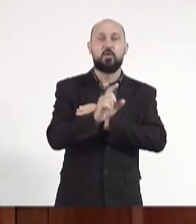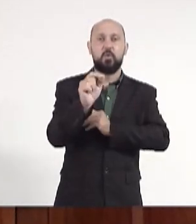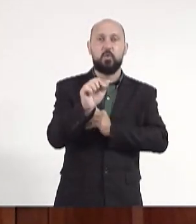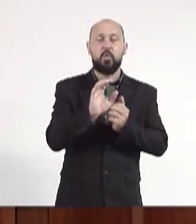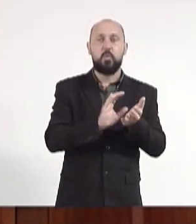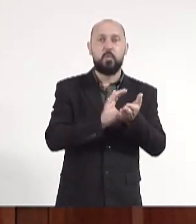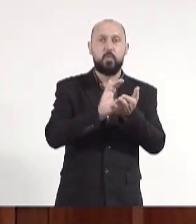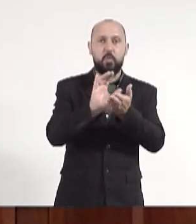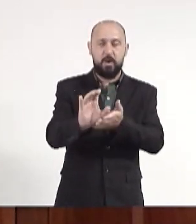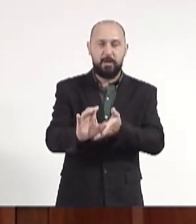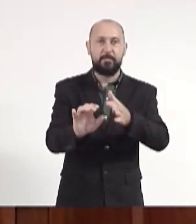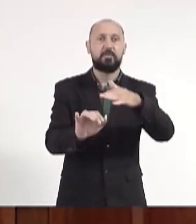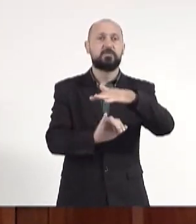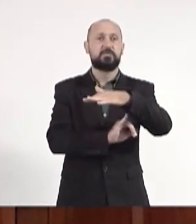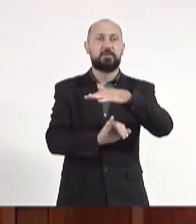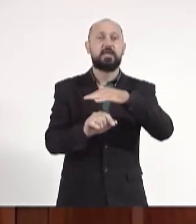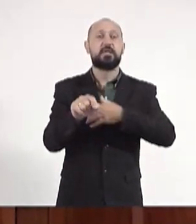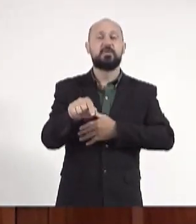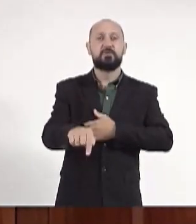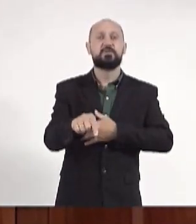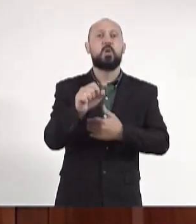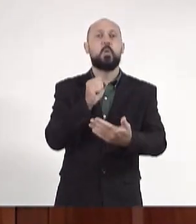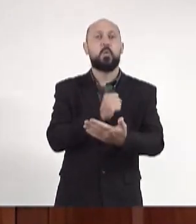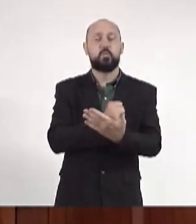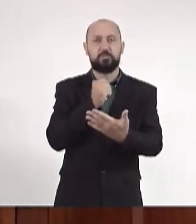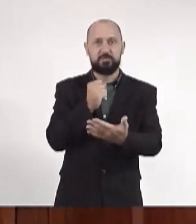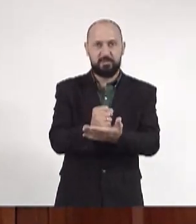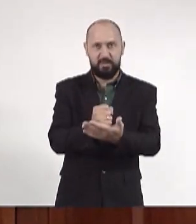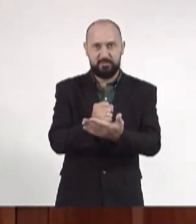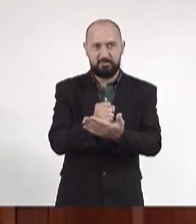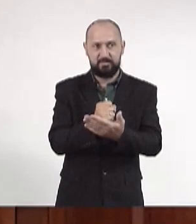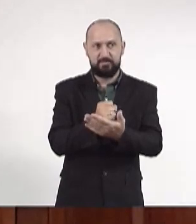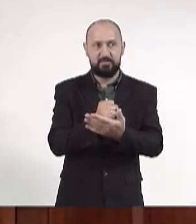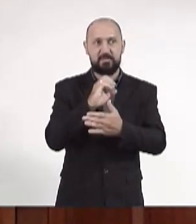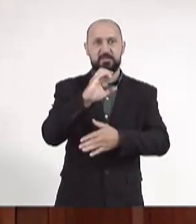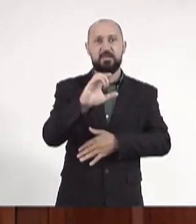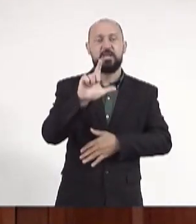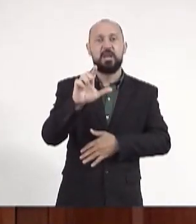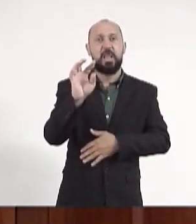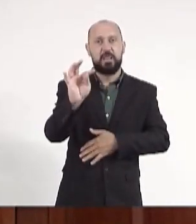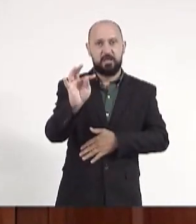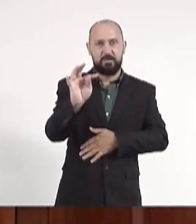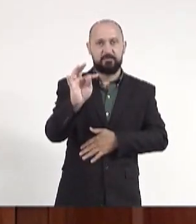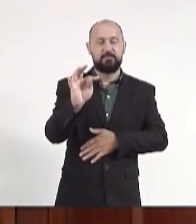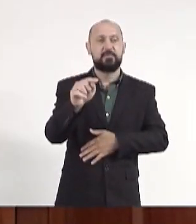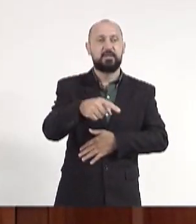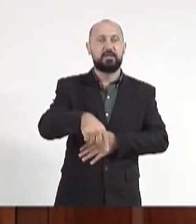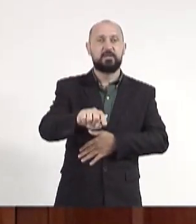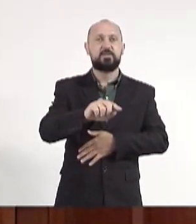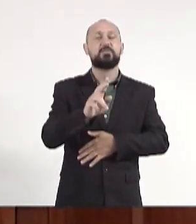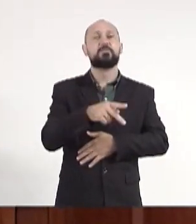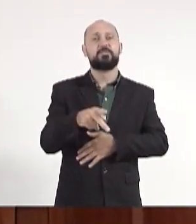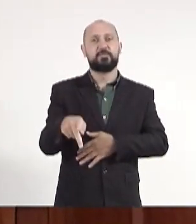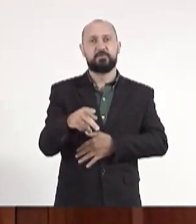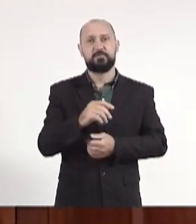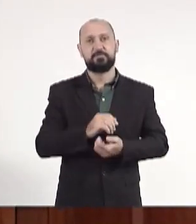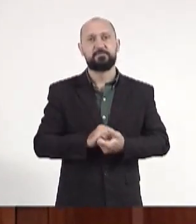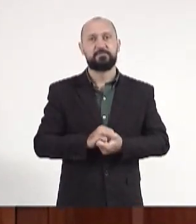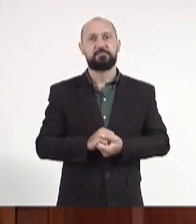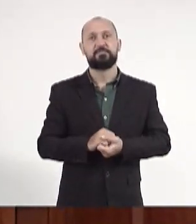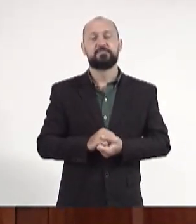o recurso para a entidade e a entidade contrata CLT esses